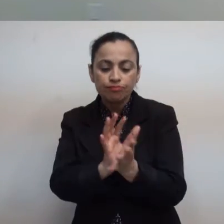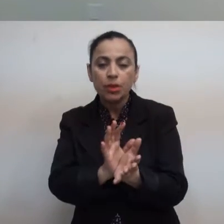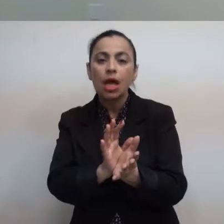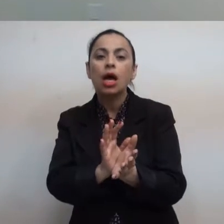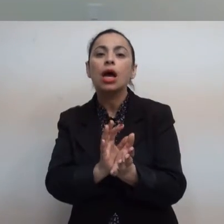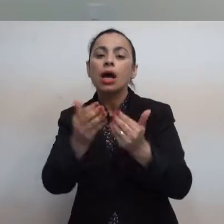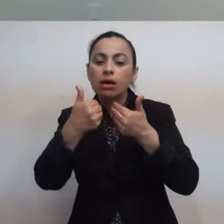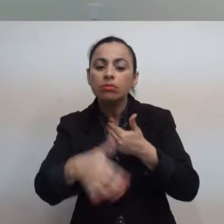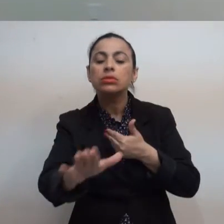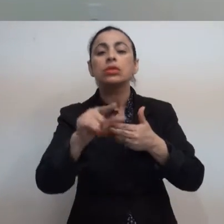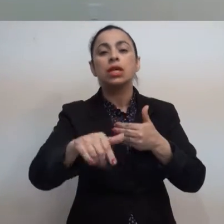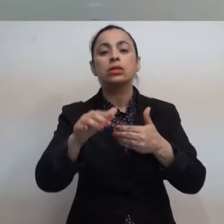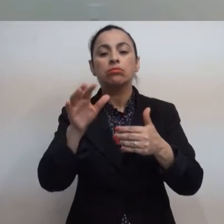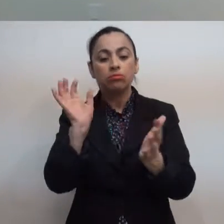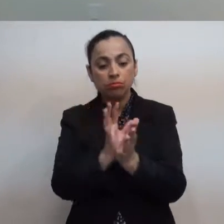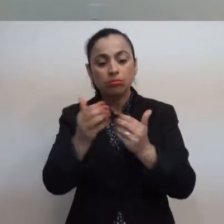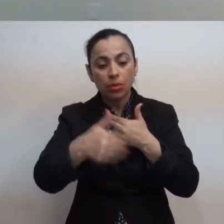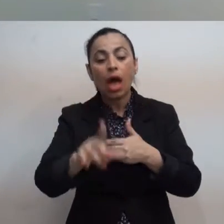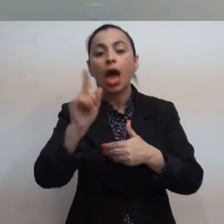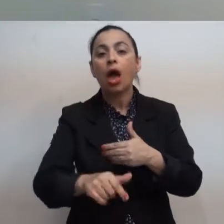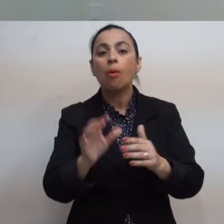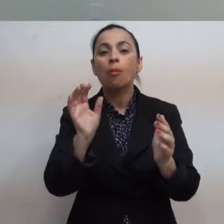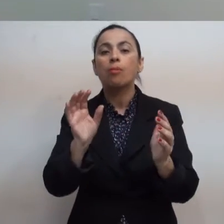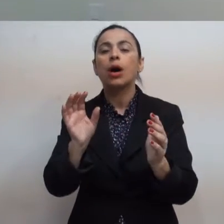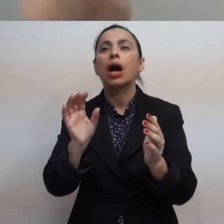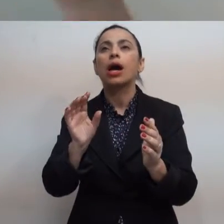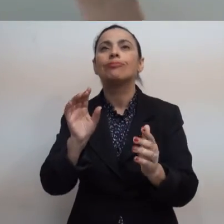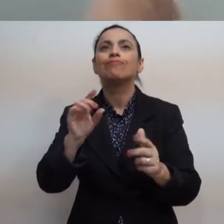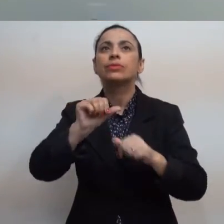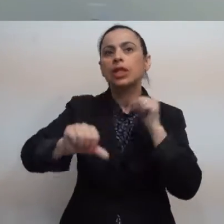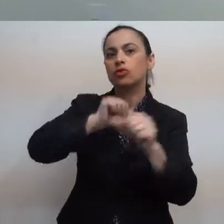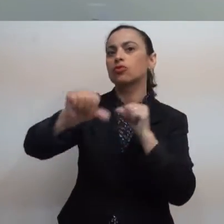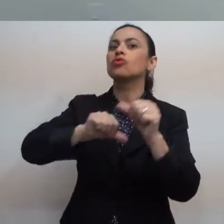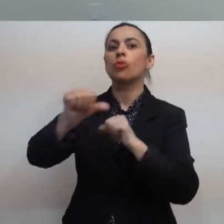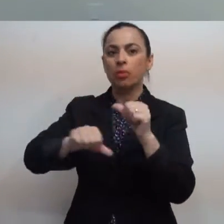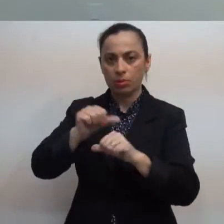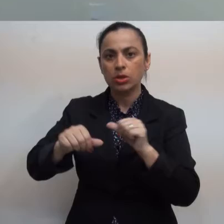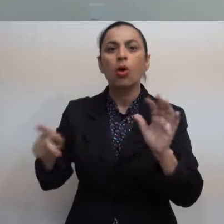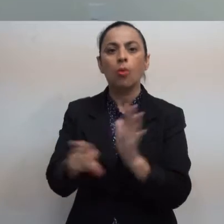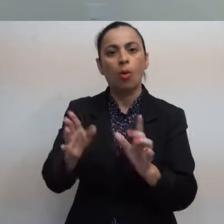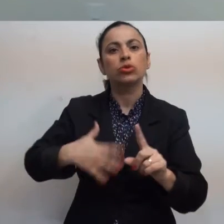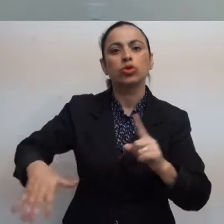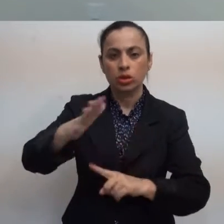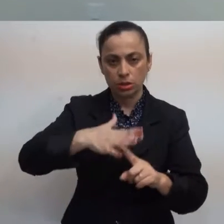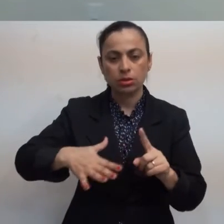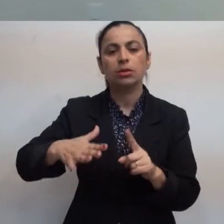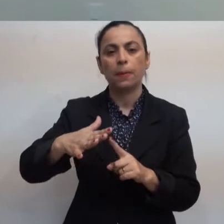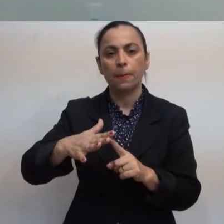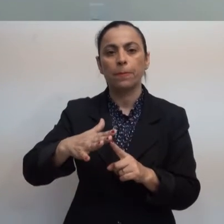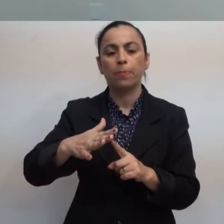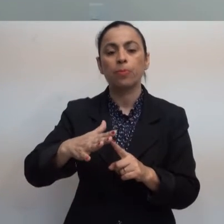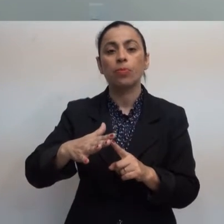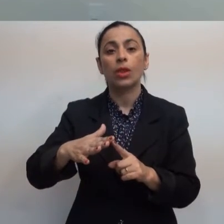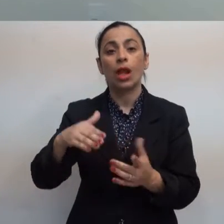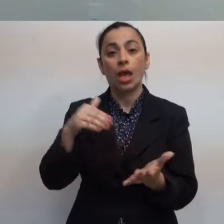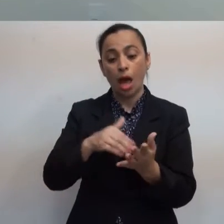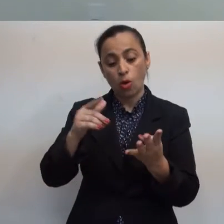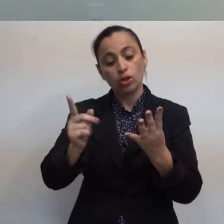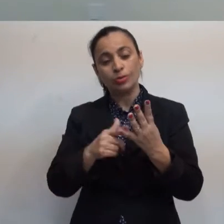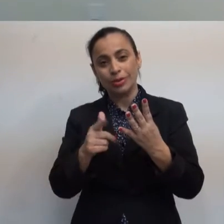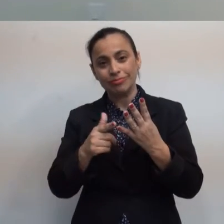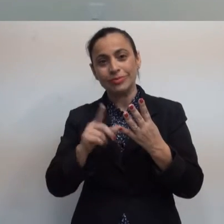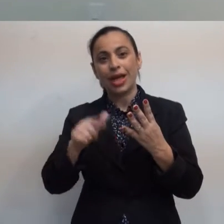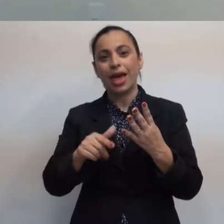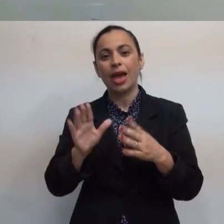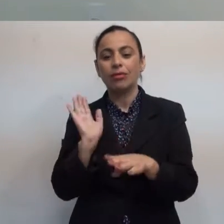um ponto, a partir desse ponto, que seja uma linha de transformação social.